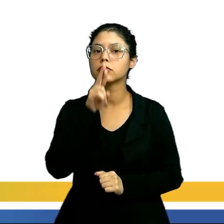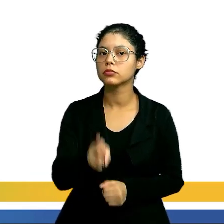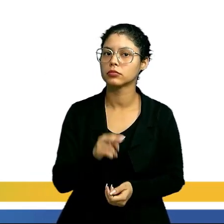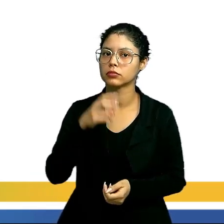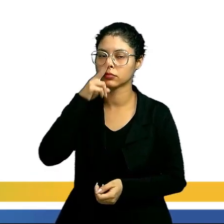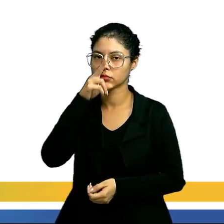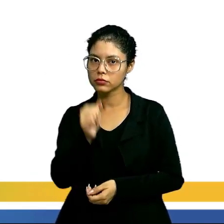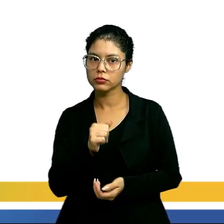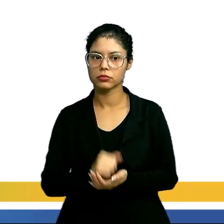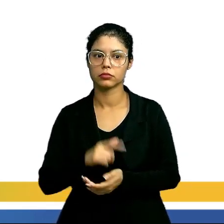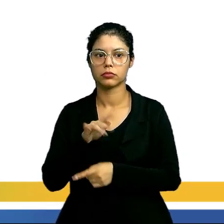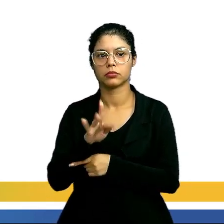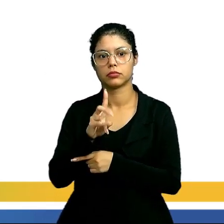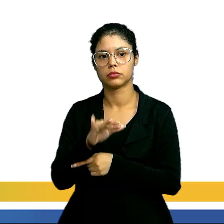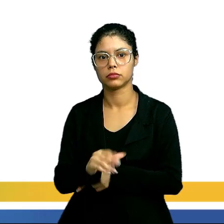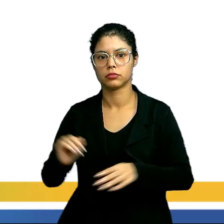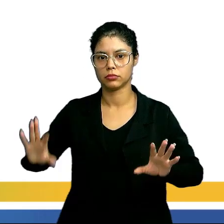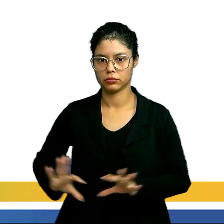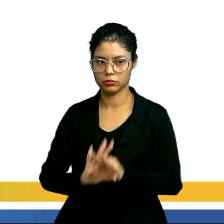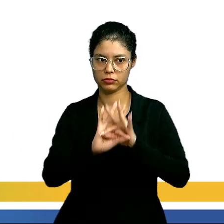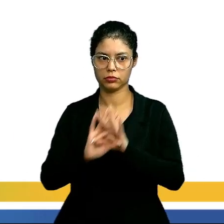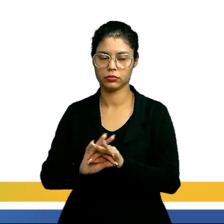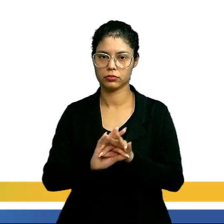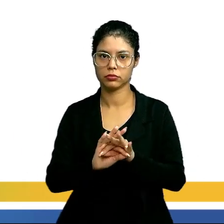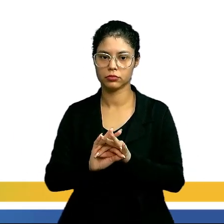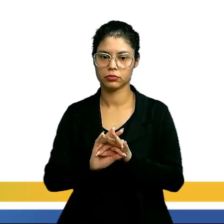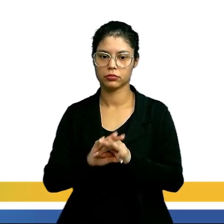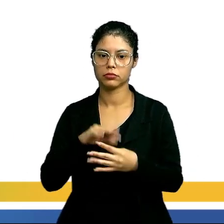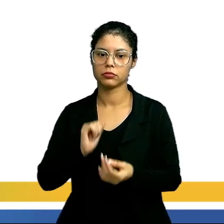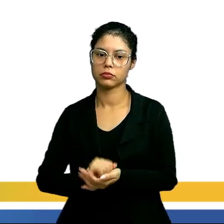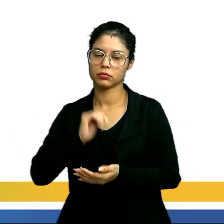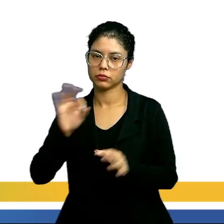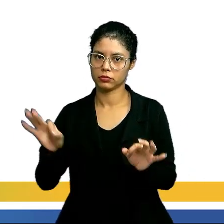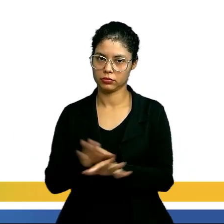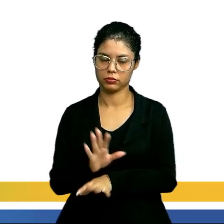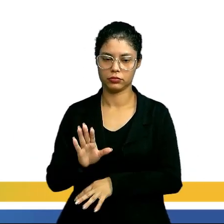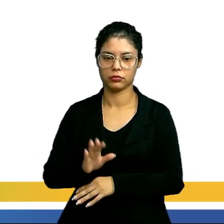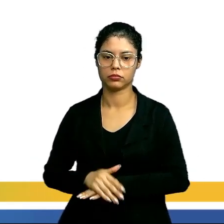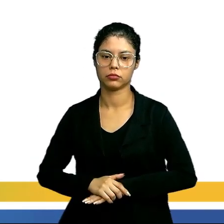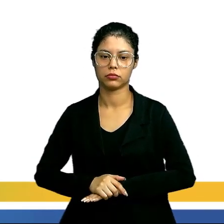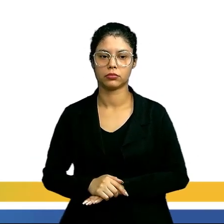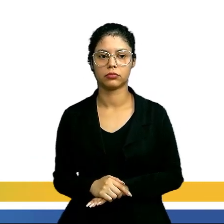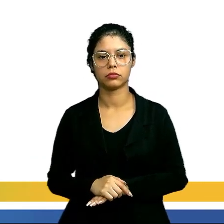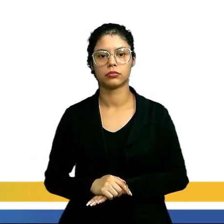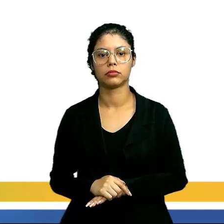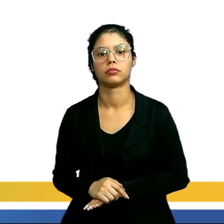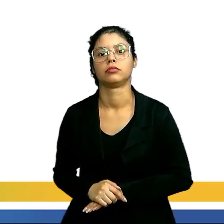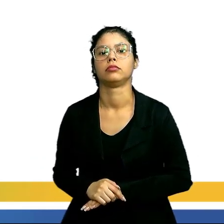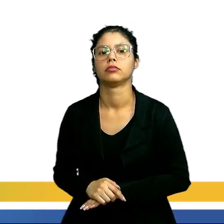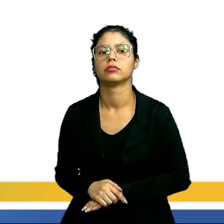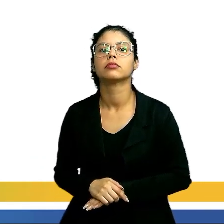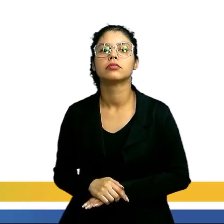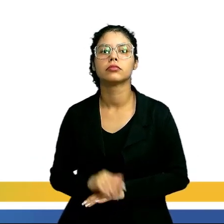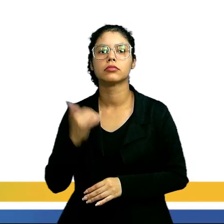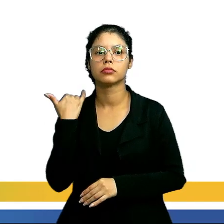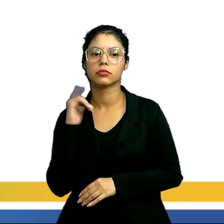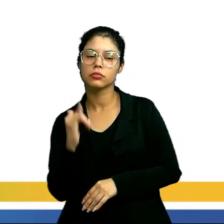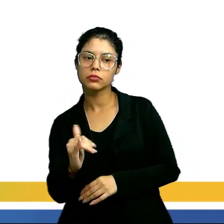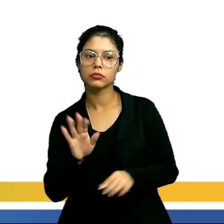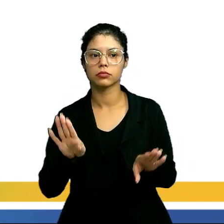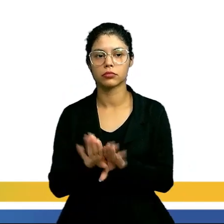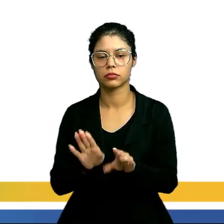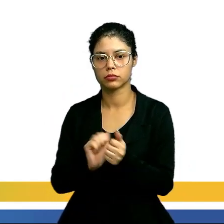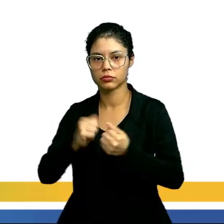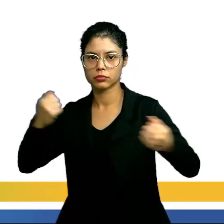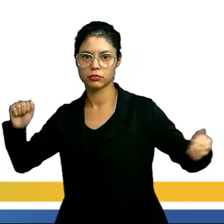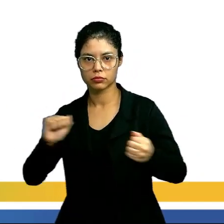energia potencial gravitacional associada à queda dessa maçã. A energia potencial